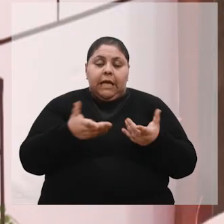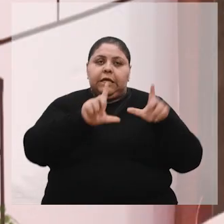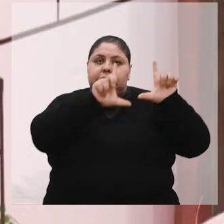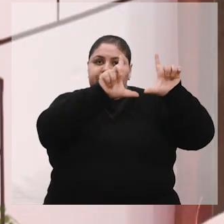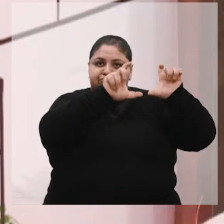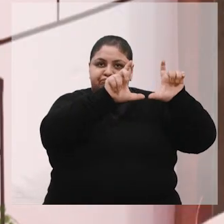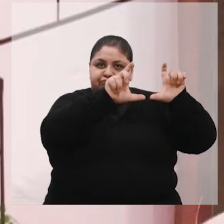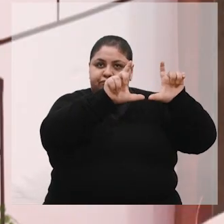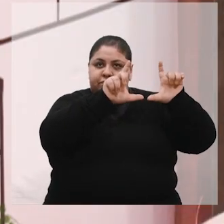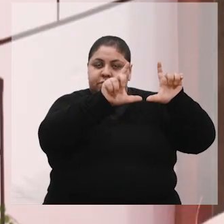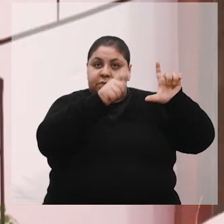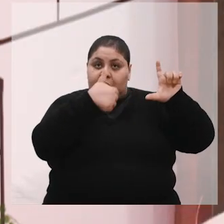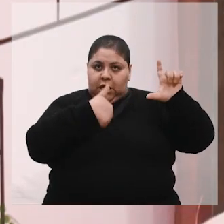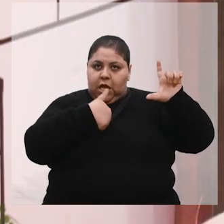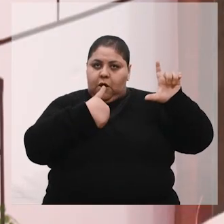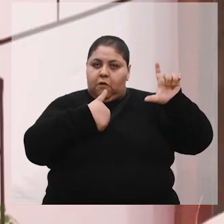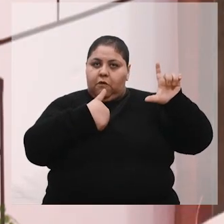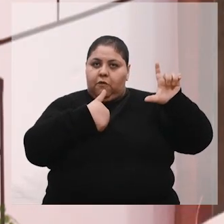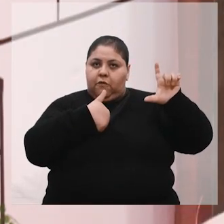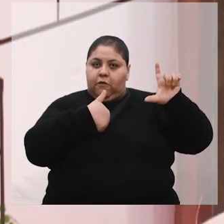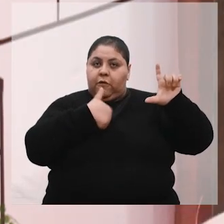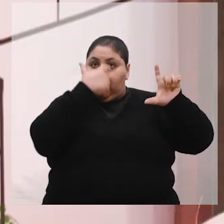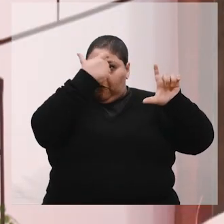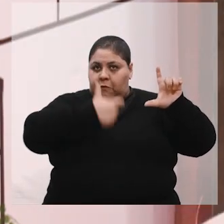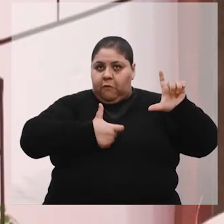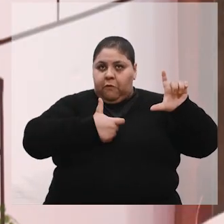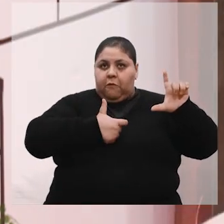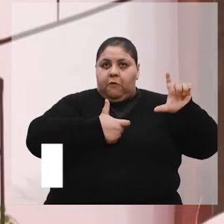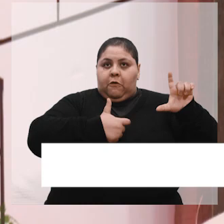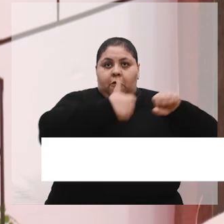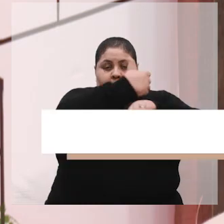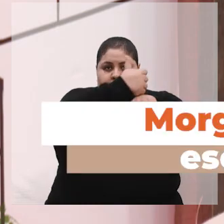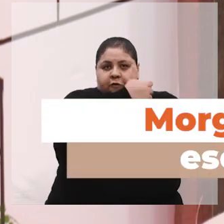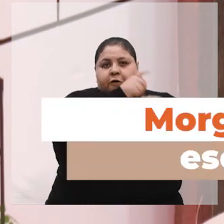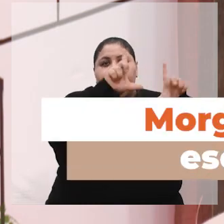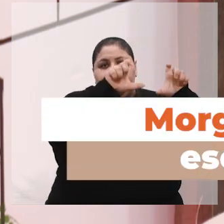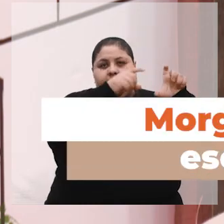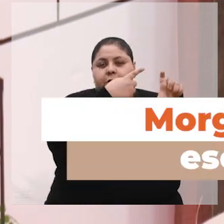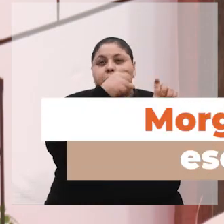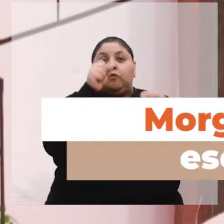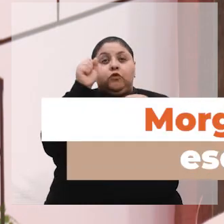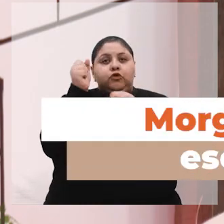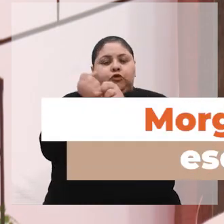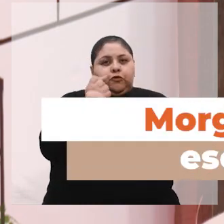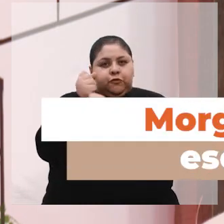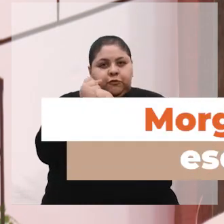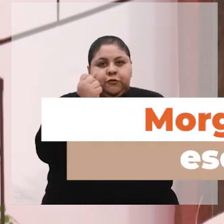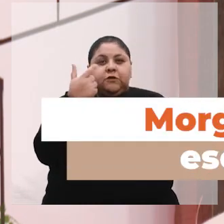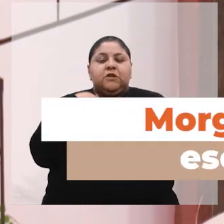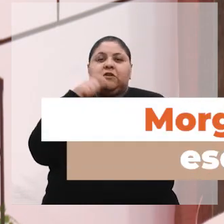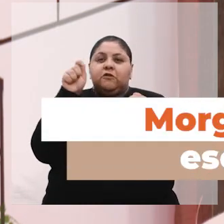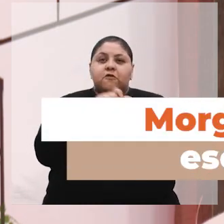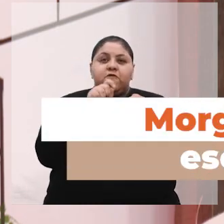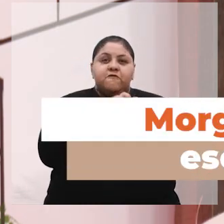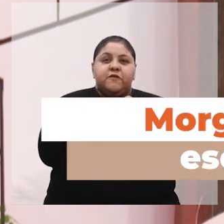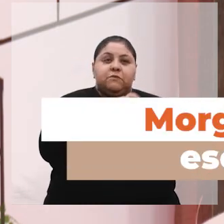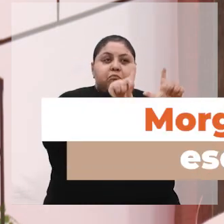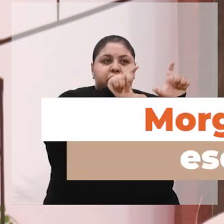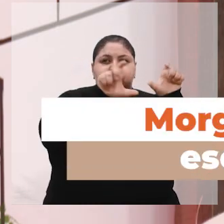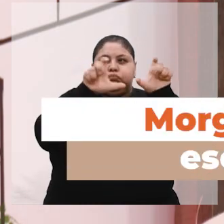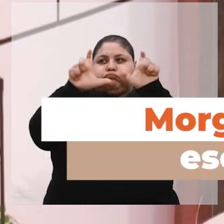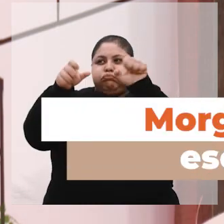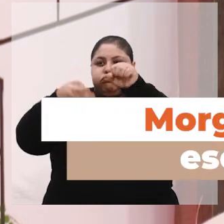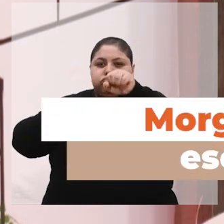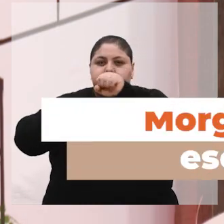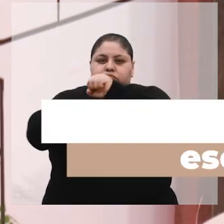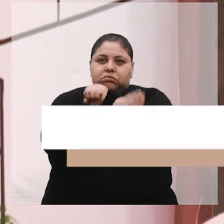imagens, eu sou fotógrafa ainda, né? Por 18 anos fui fotógrafa. E eu fiz muitas fotos nessas